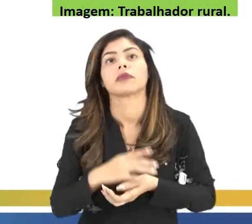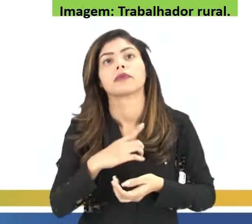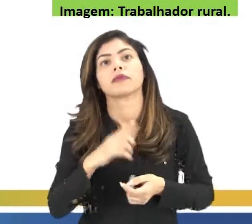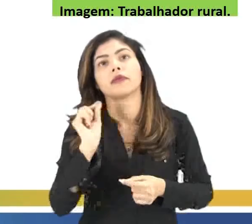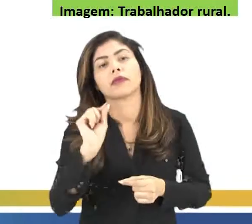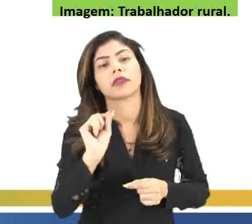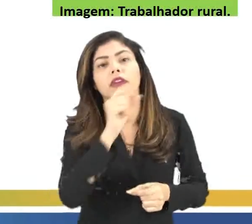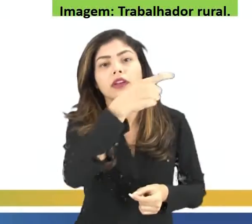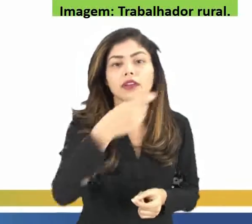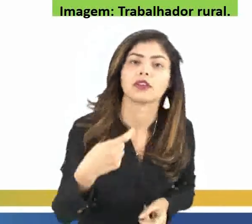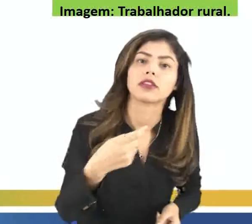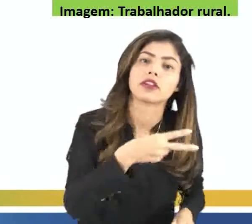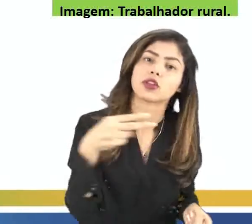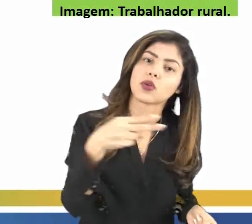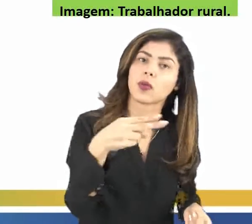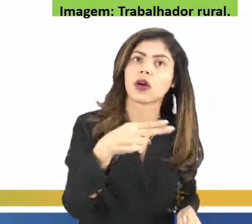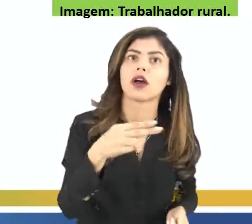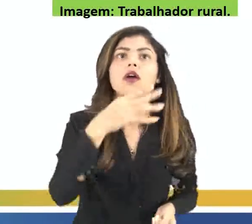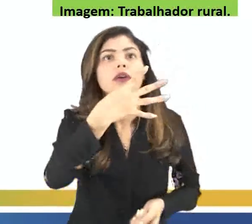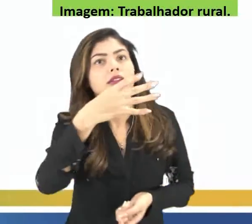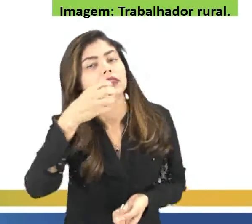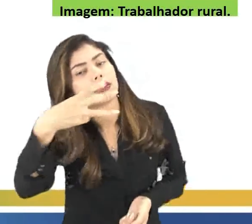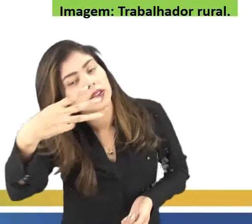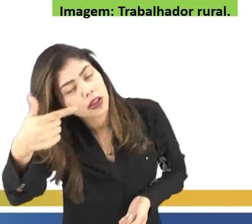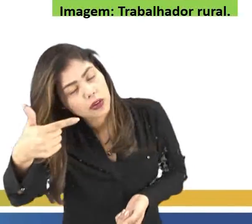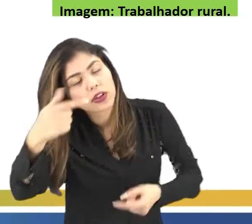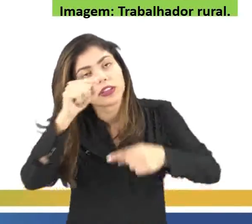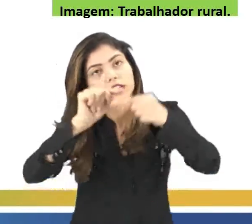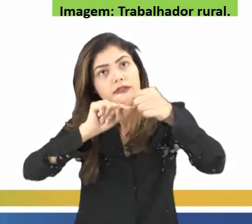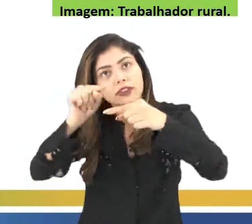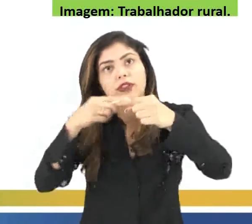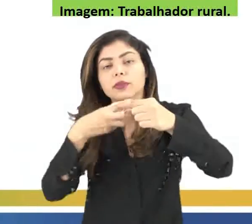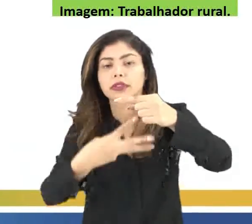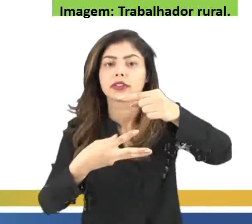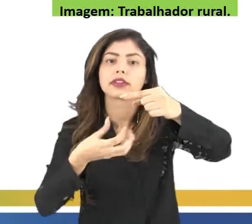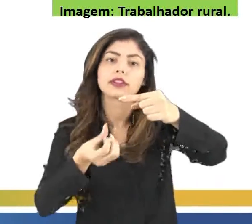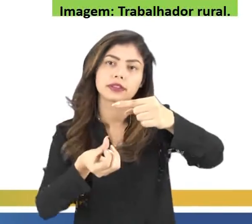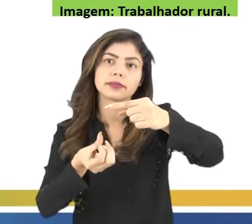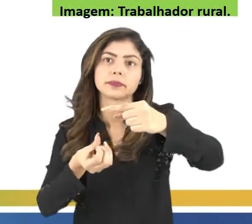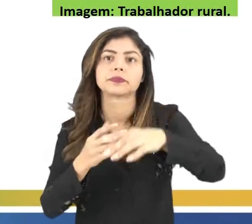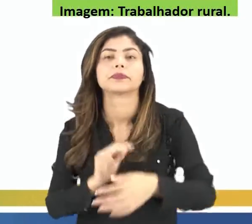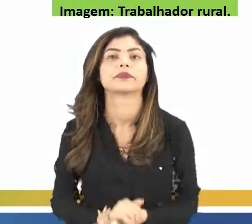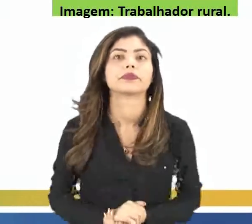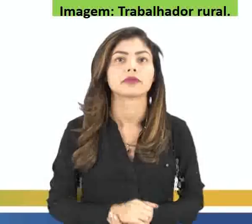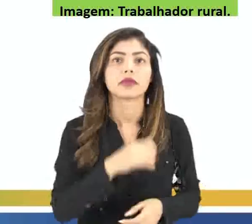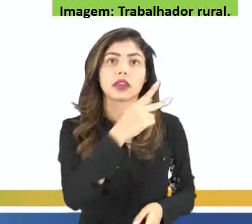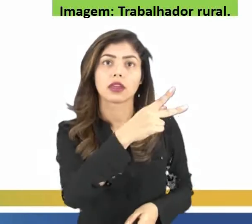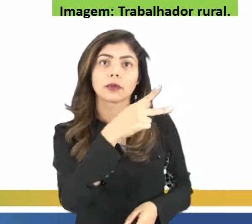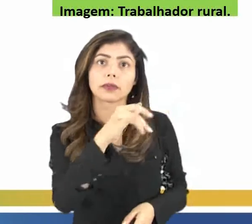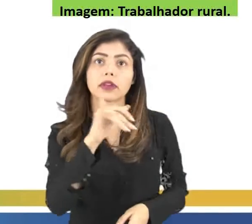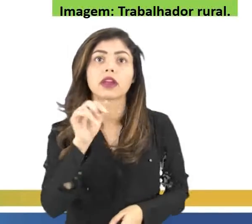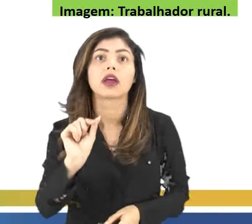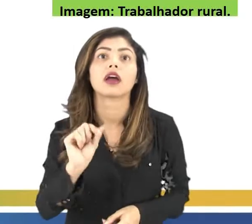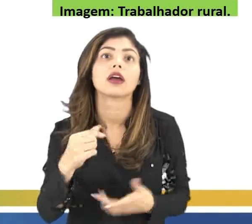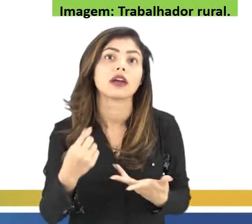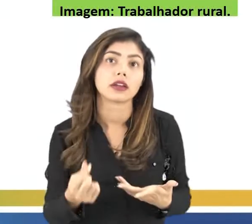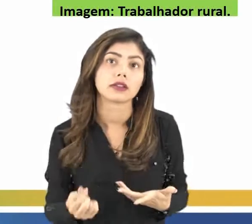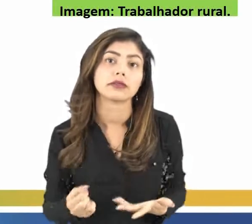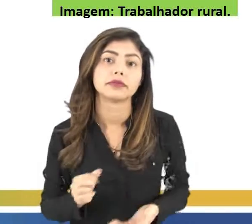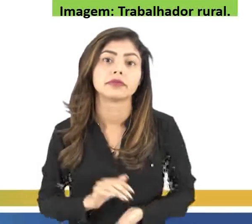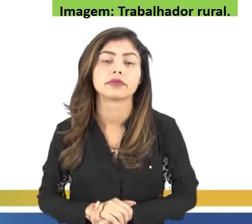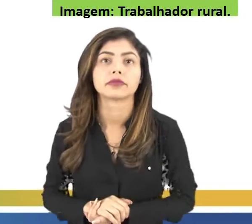quê? X igual a 432 π dividido para 36 π. Π aqui no caso pode